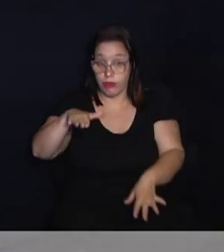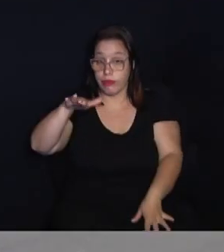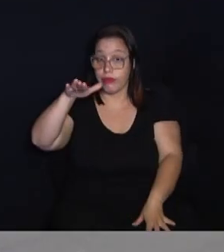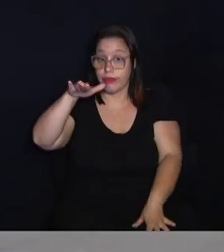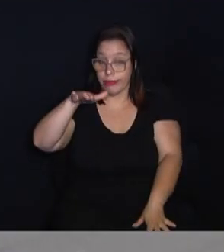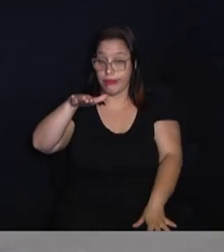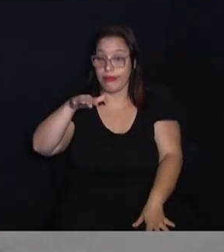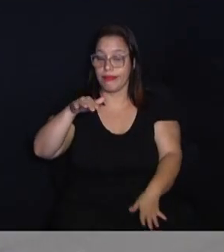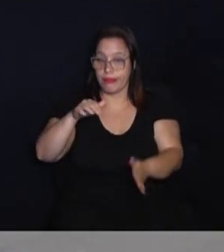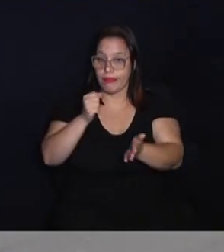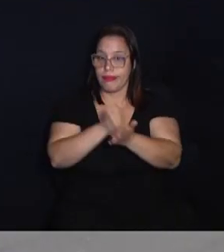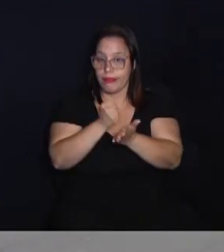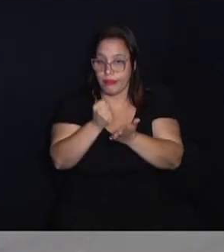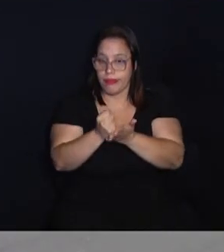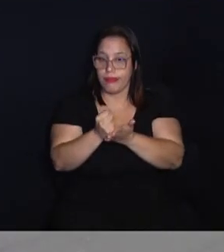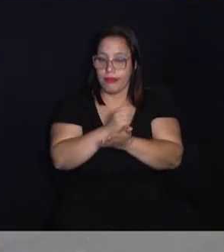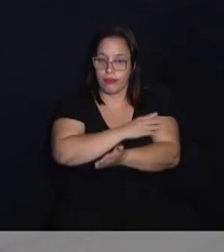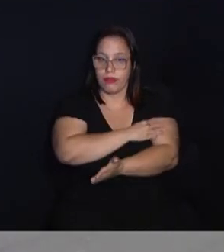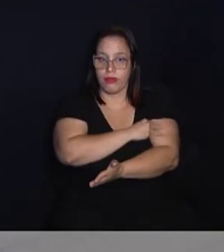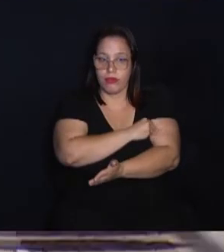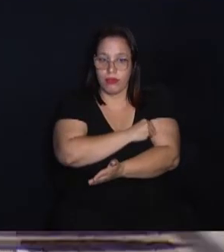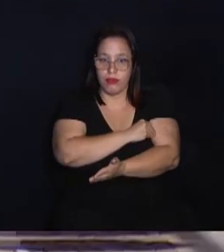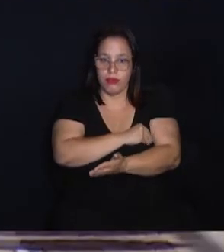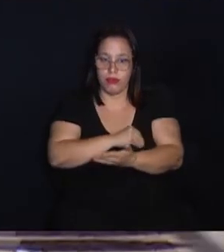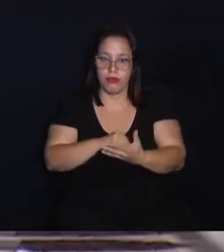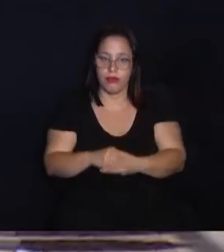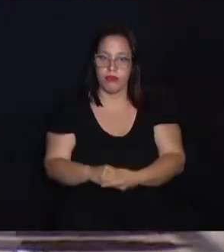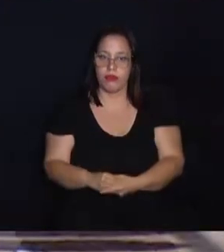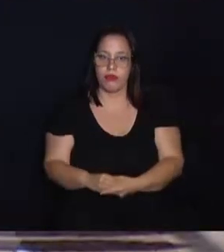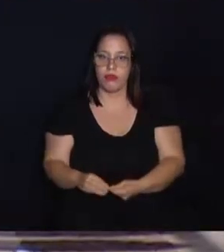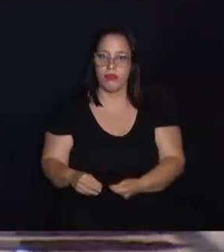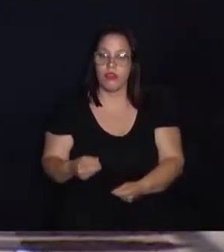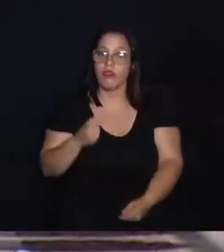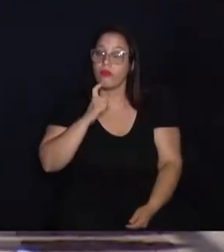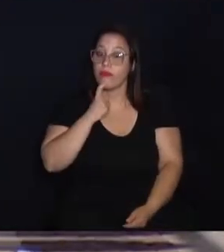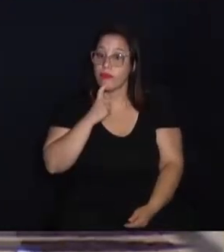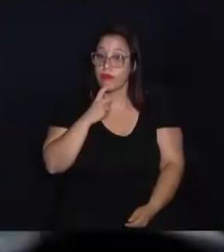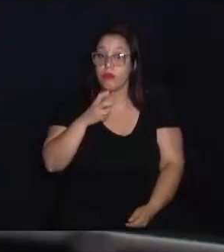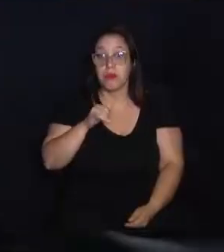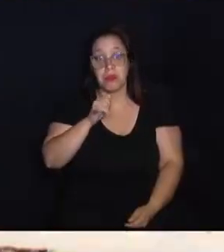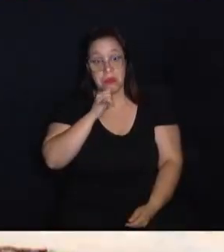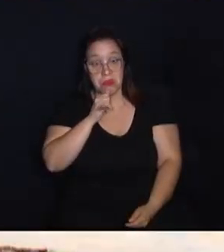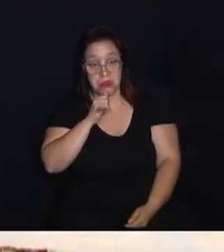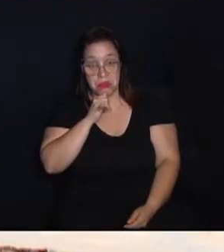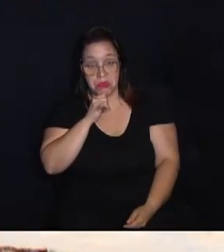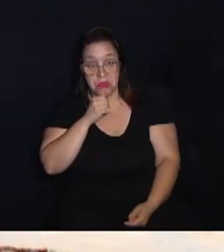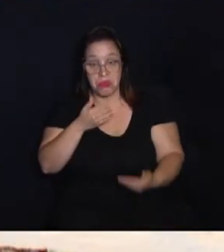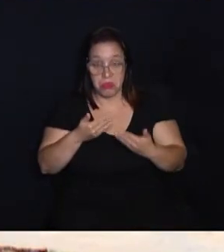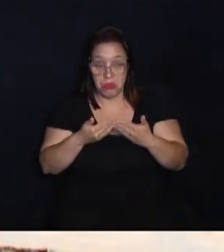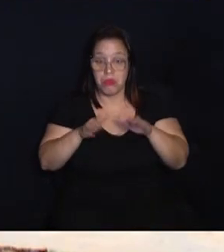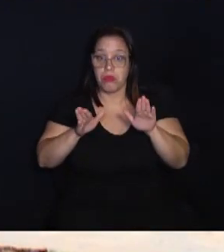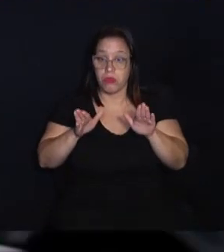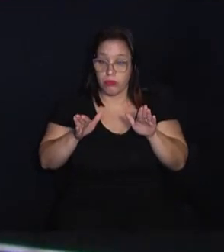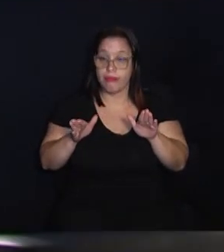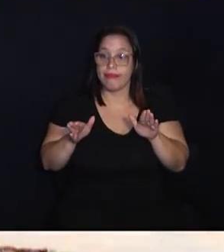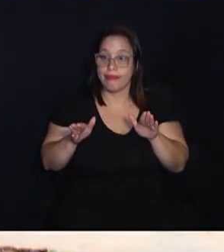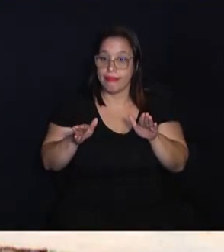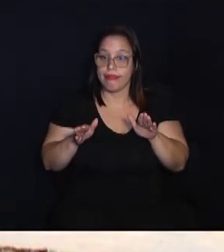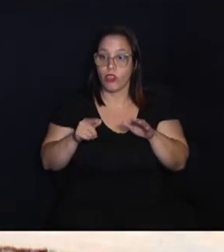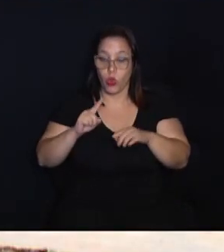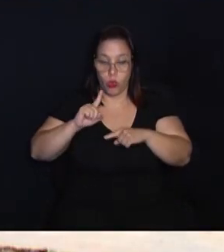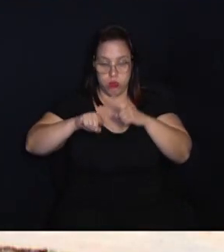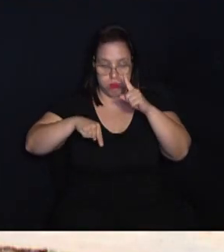novos registros de micro e pequenas empresas no Brasil. E em Campinas, por exemplo, a abertura de pequenos negócios